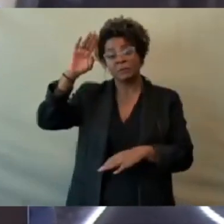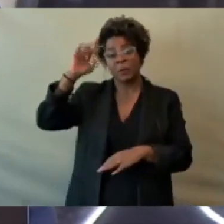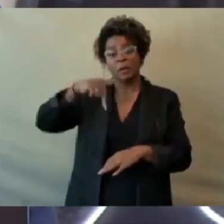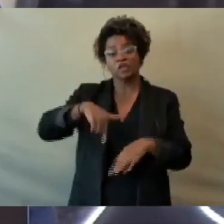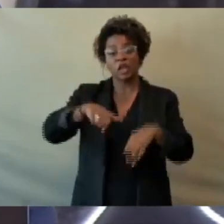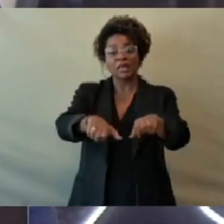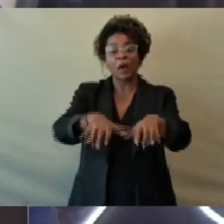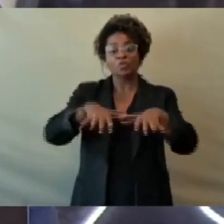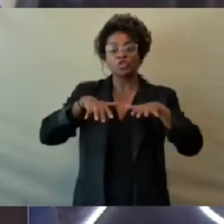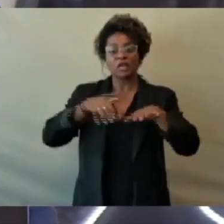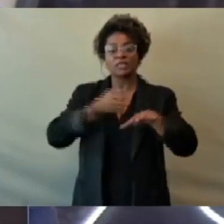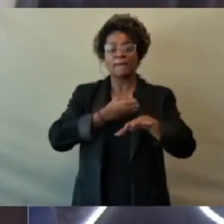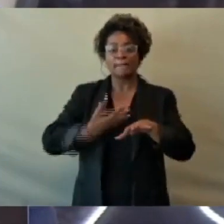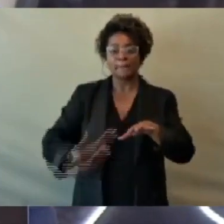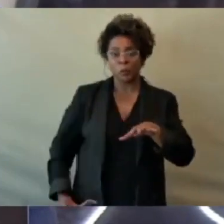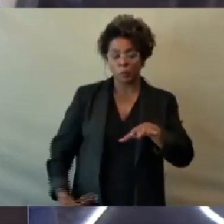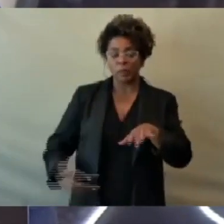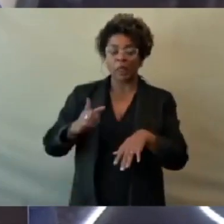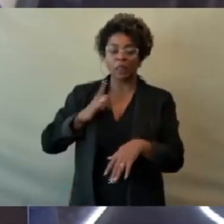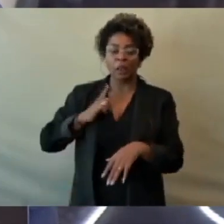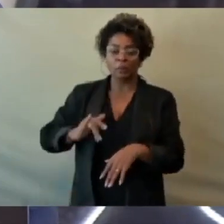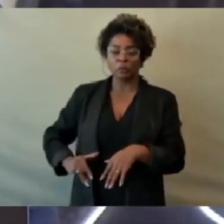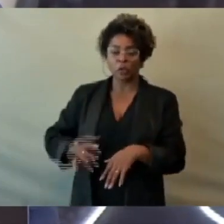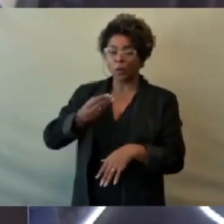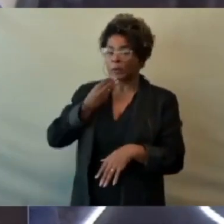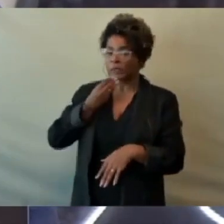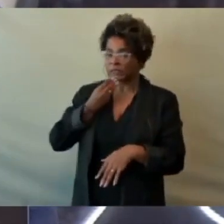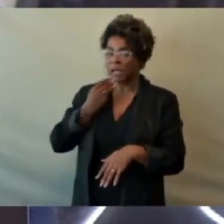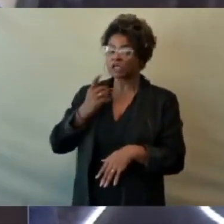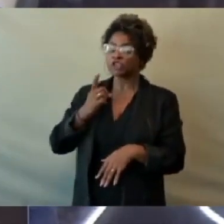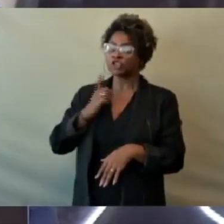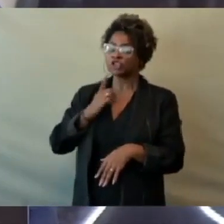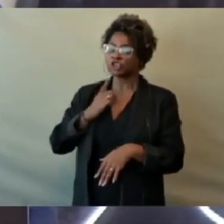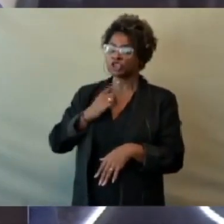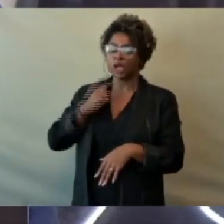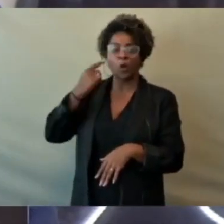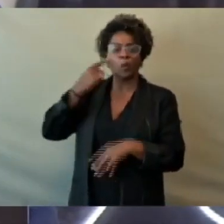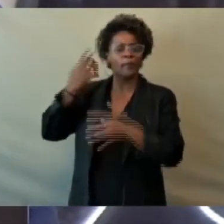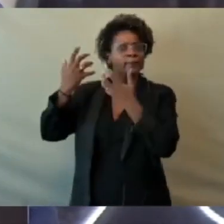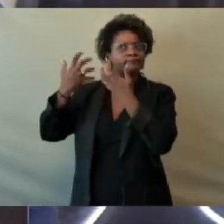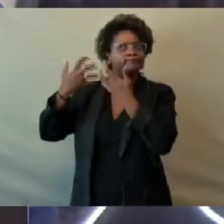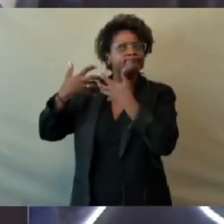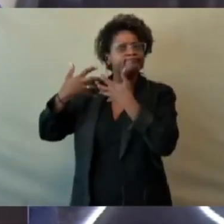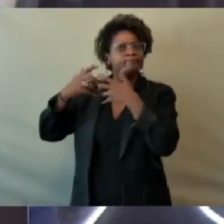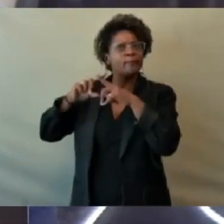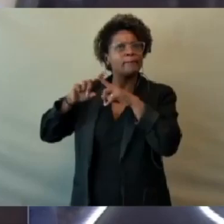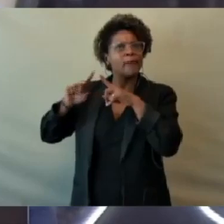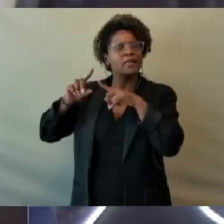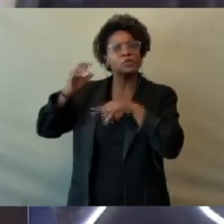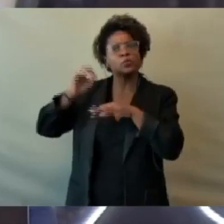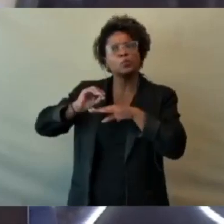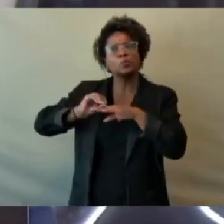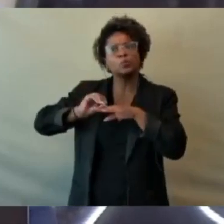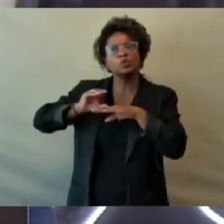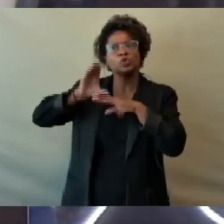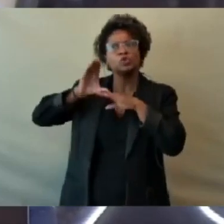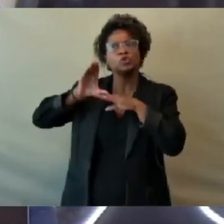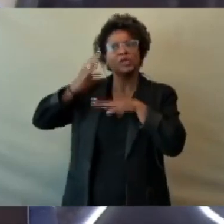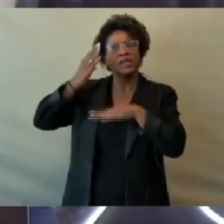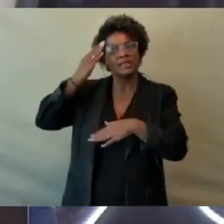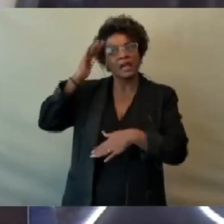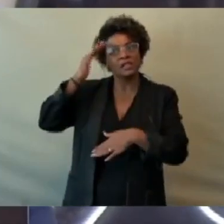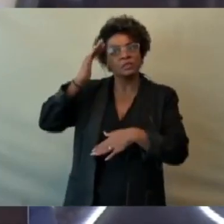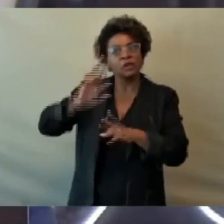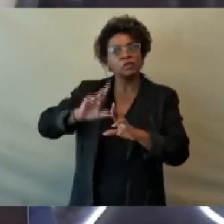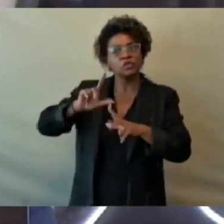com um pensamento e sair com outro talvez completamente diferente e isso é muito rico isso é muito rico